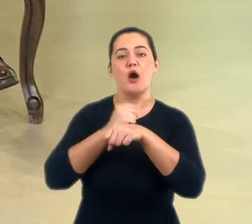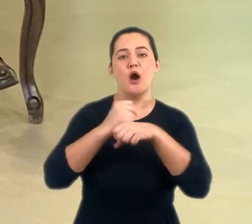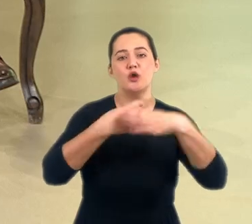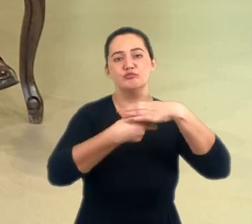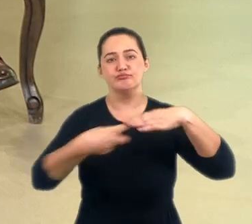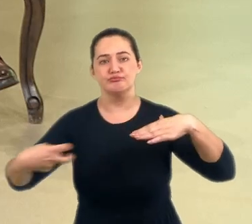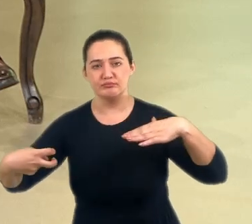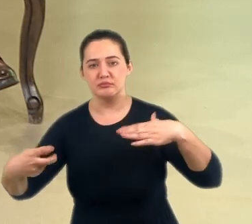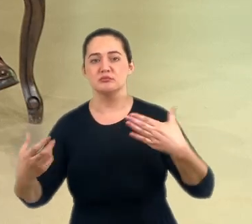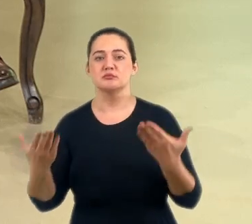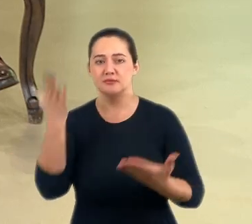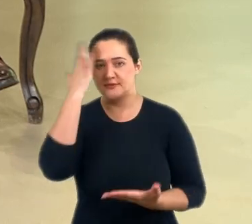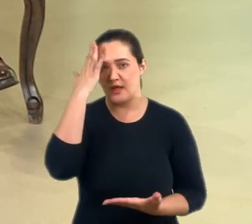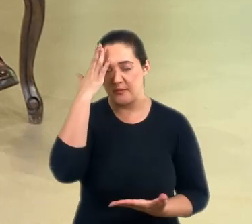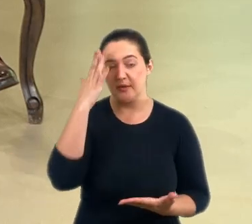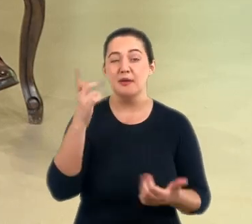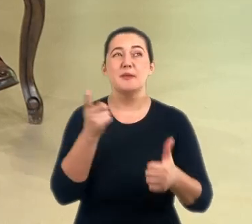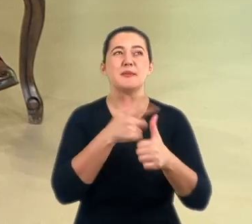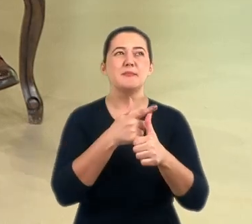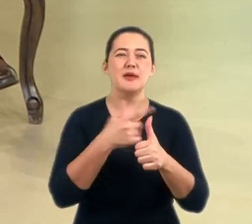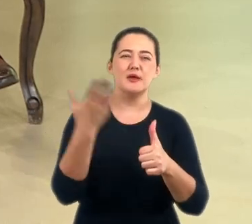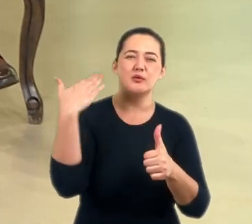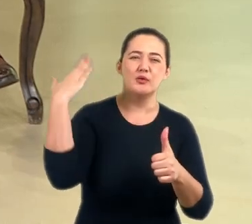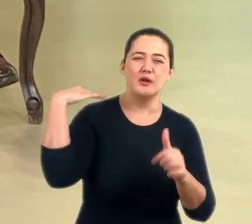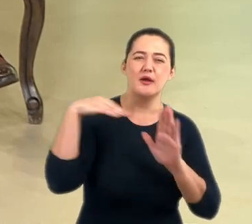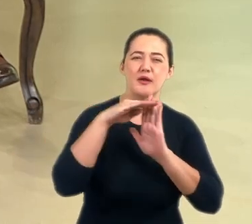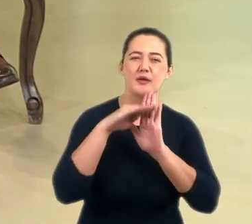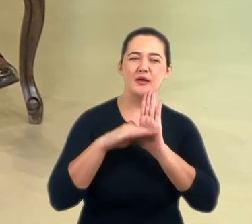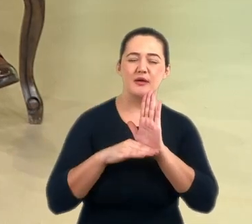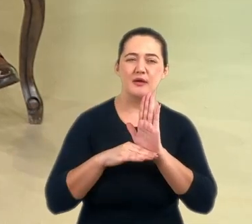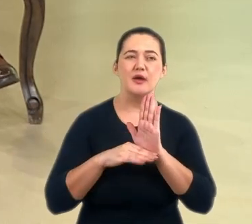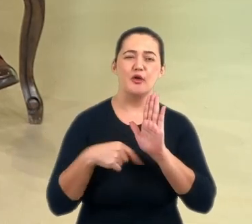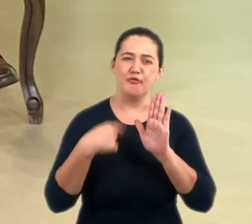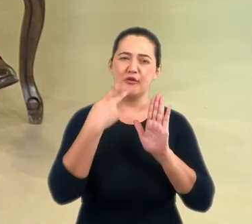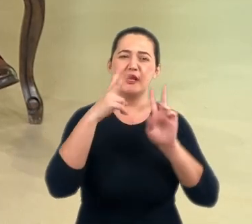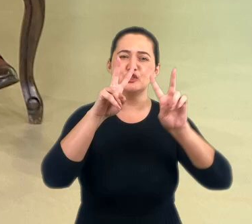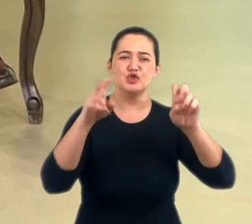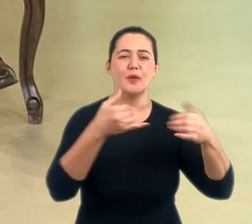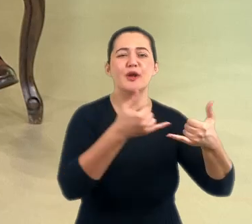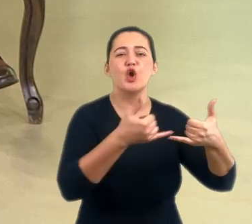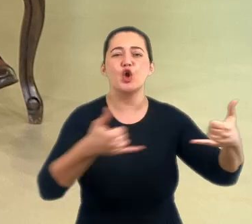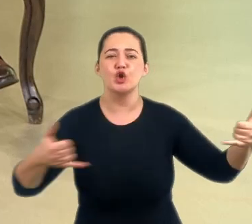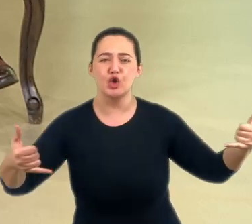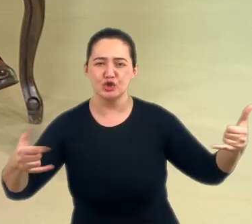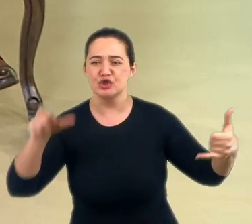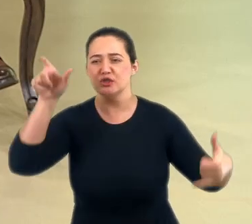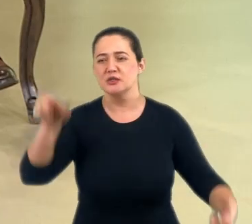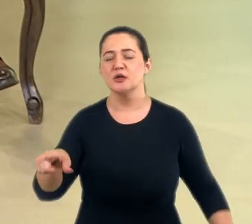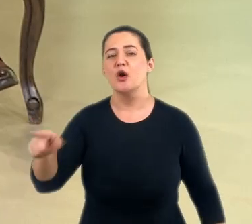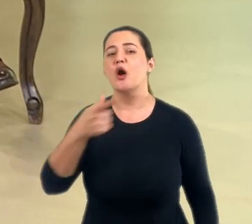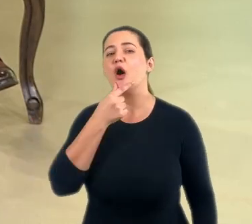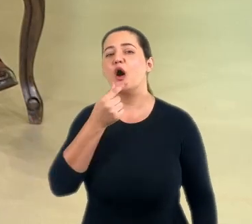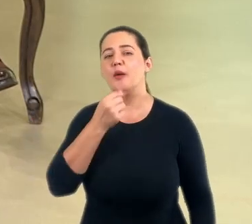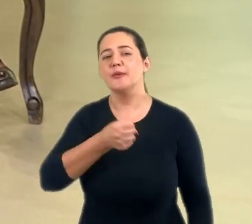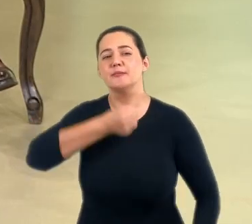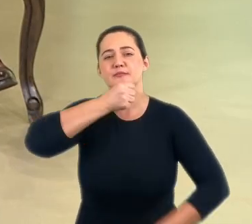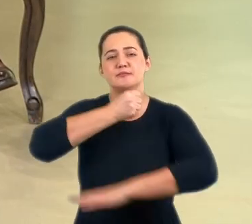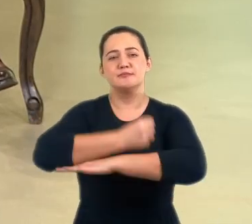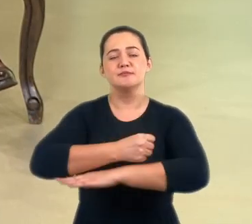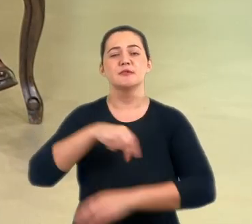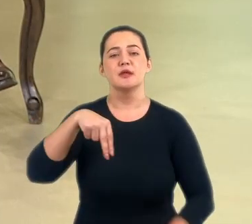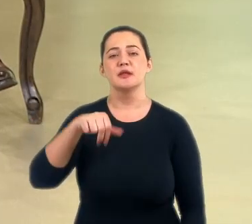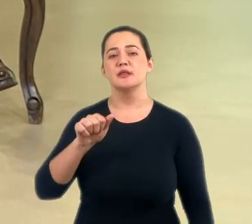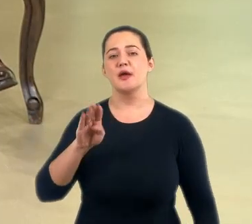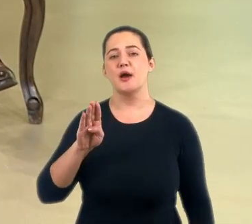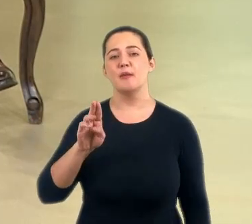programas Evidências que eu gravei aqui sobre Daniel, eu falei sobre a cronologia, por exemplo, da ascensão de Nabucodonosor e também como é que isso